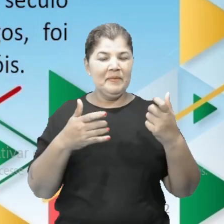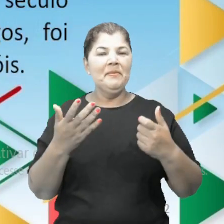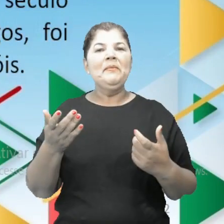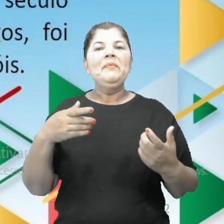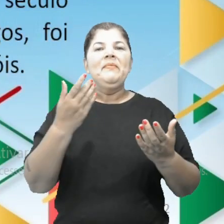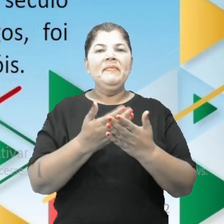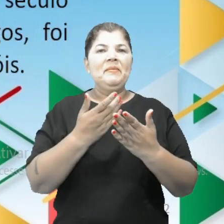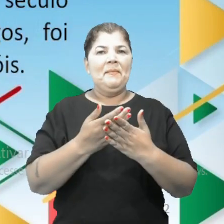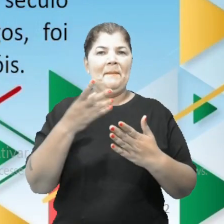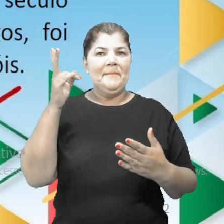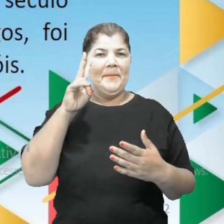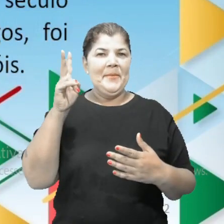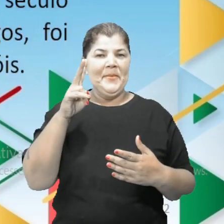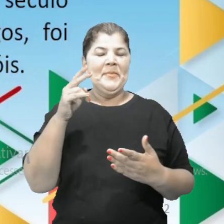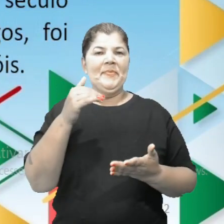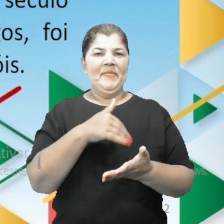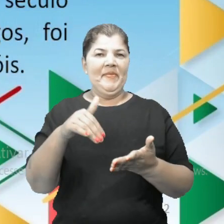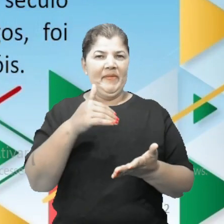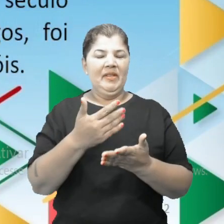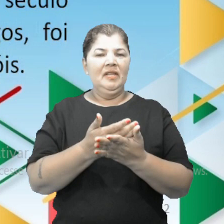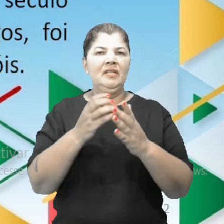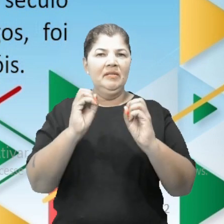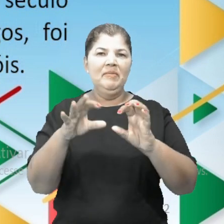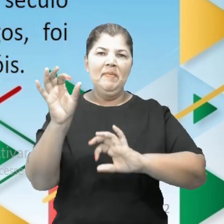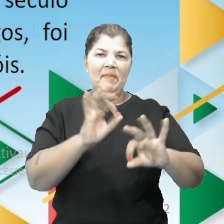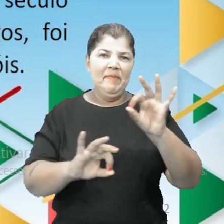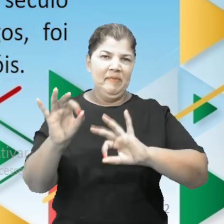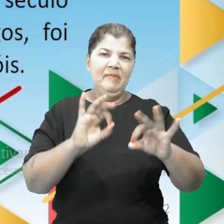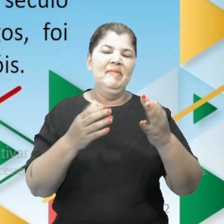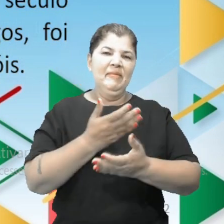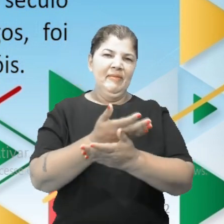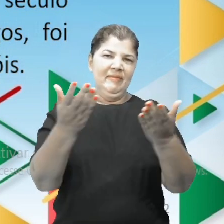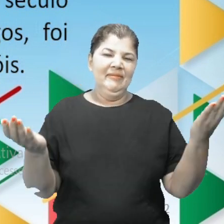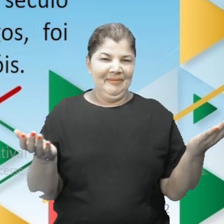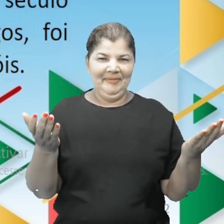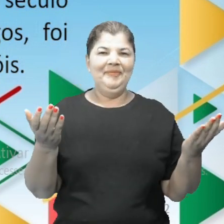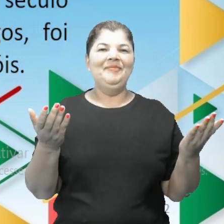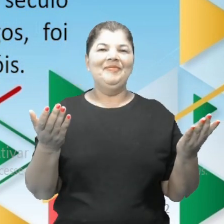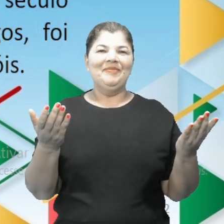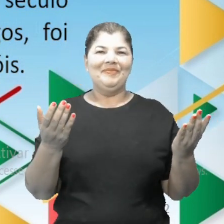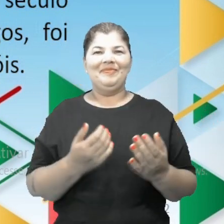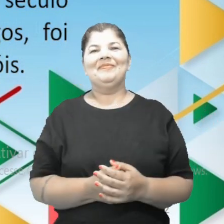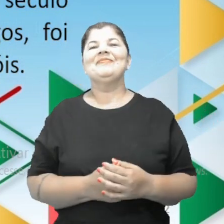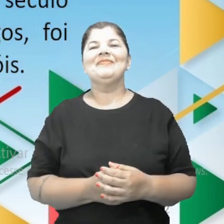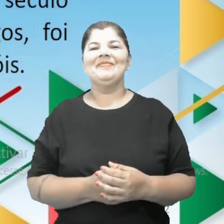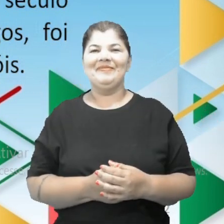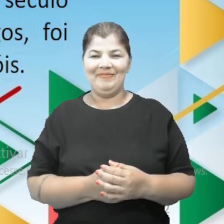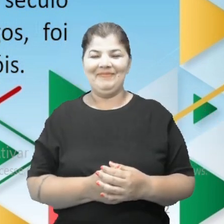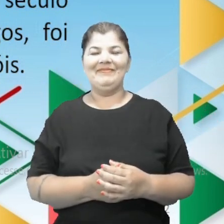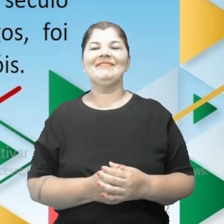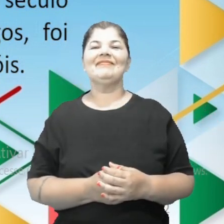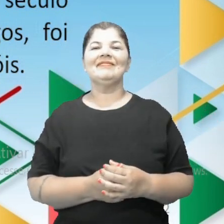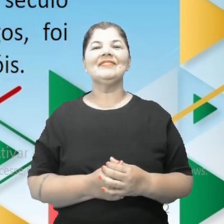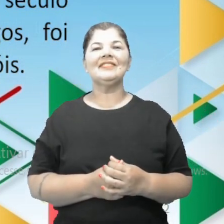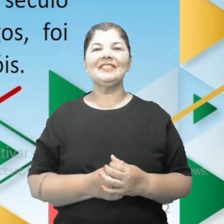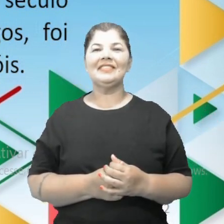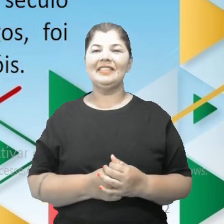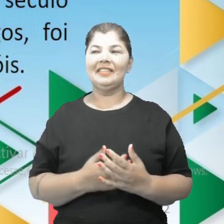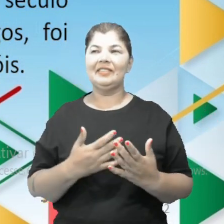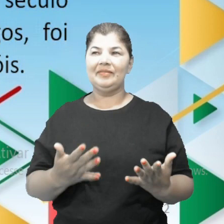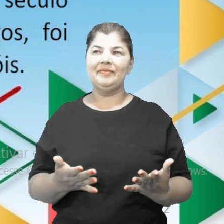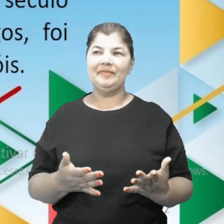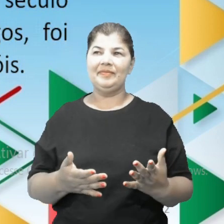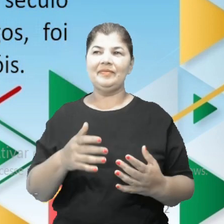para vocês pela Secretaria de Educação do Estado de Pernambuco, né? Então, vamos lá. Então,